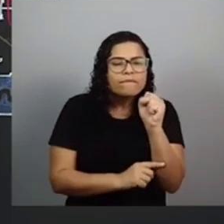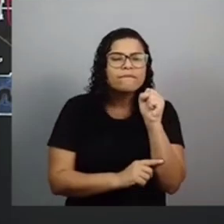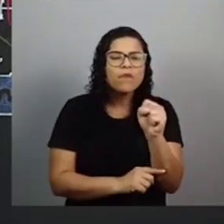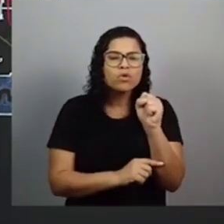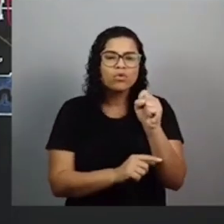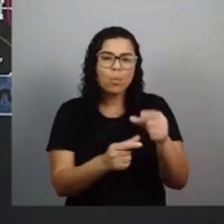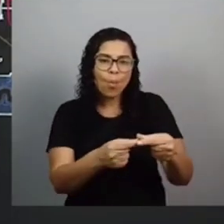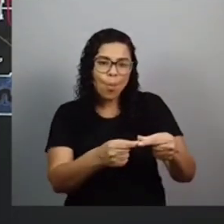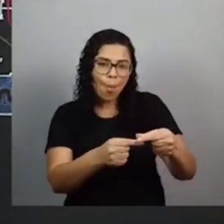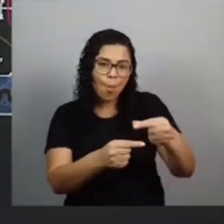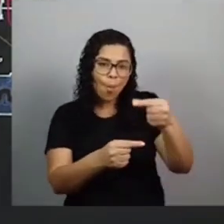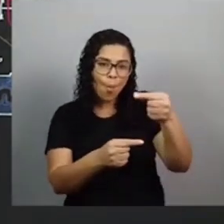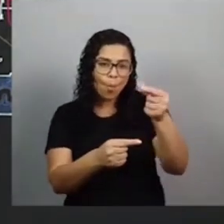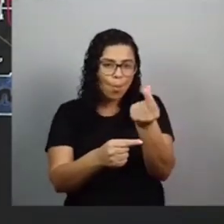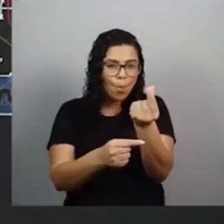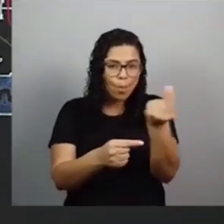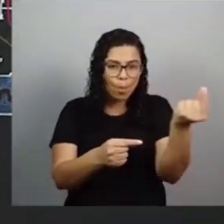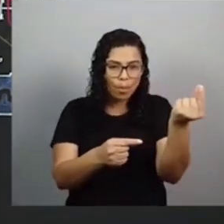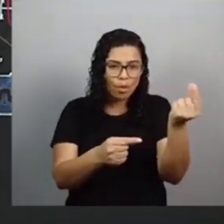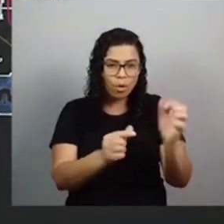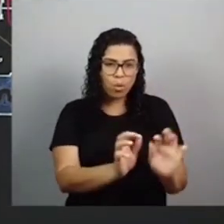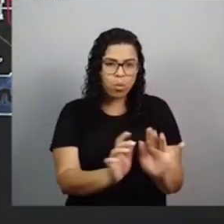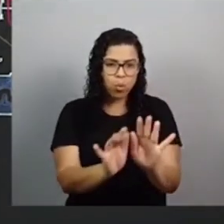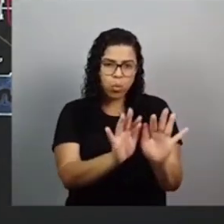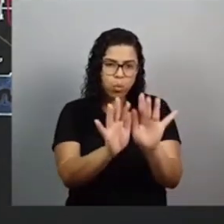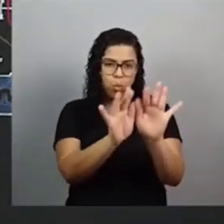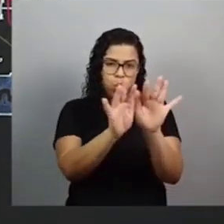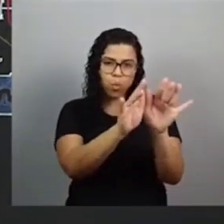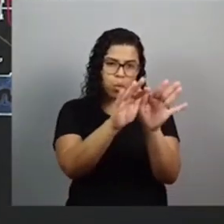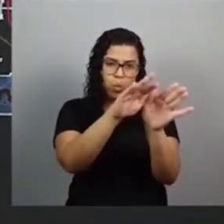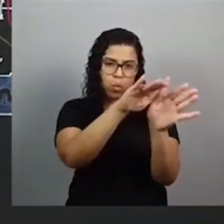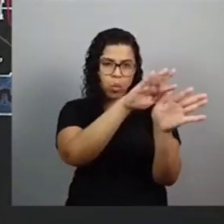nesse simpático tubo que ele vai mover